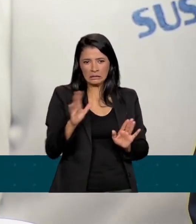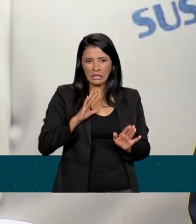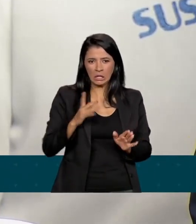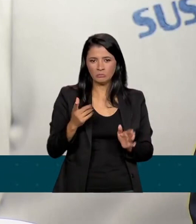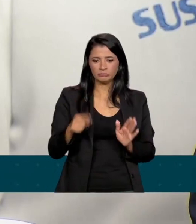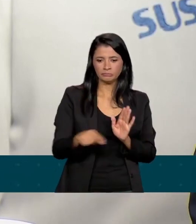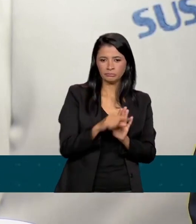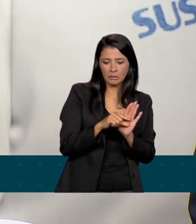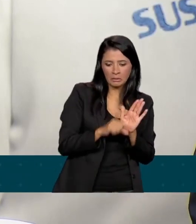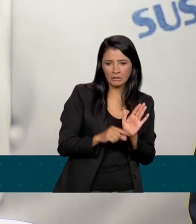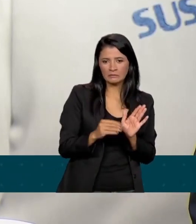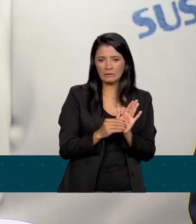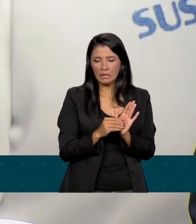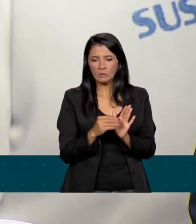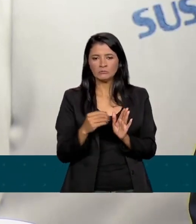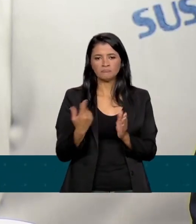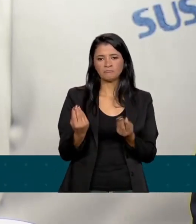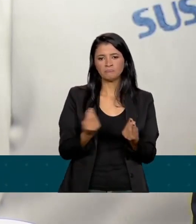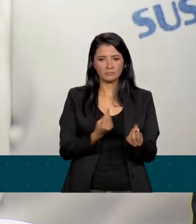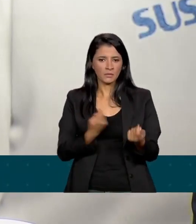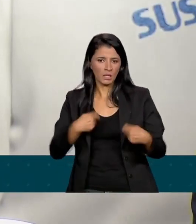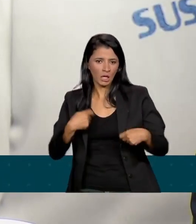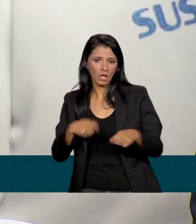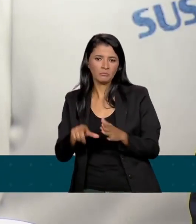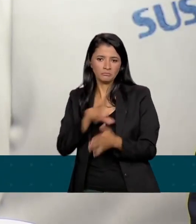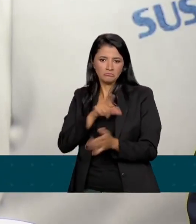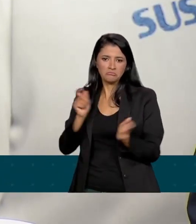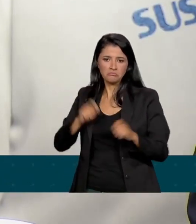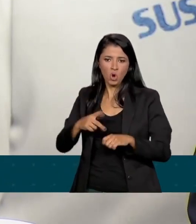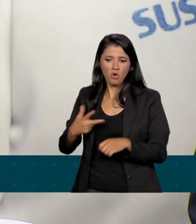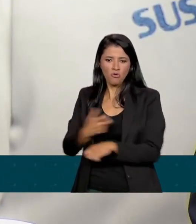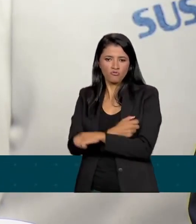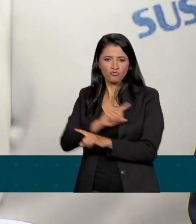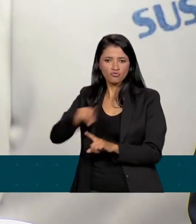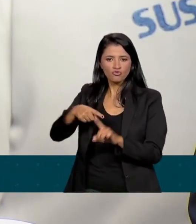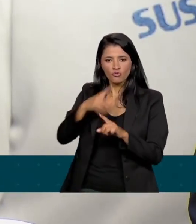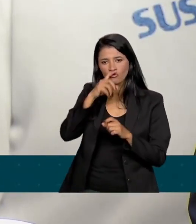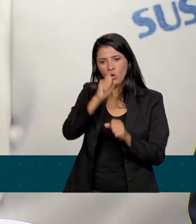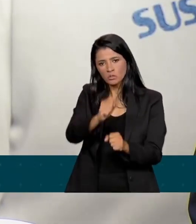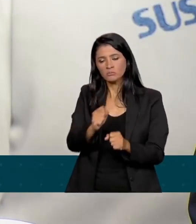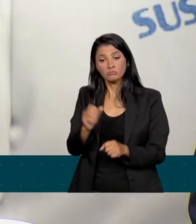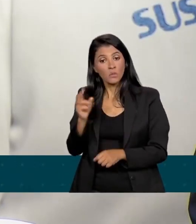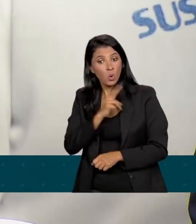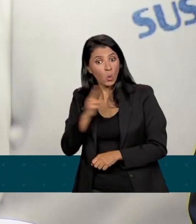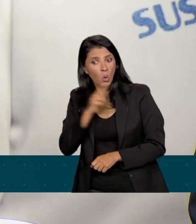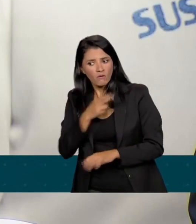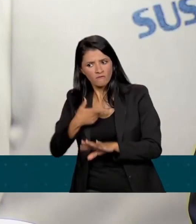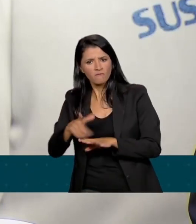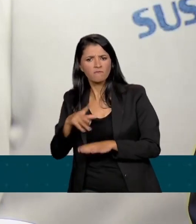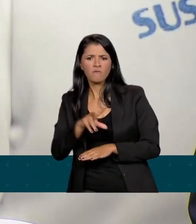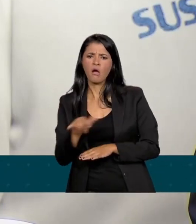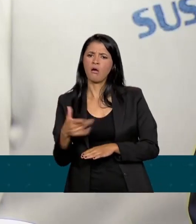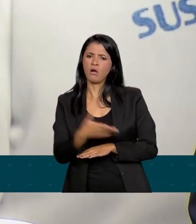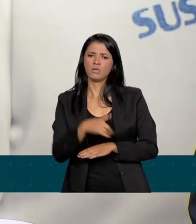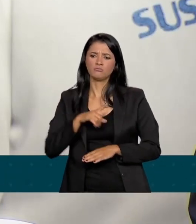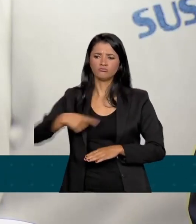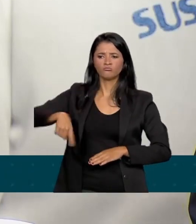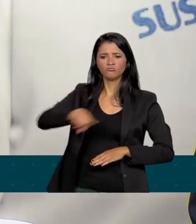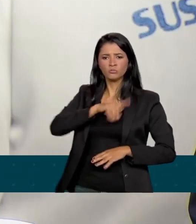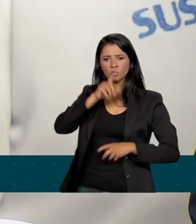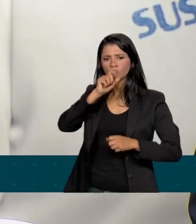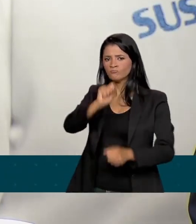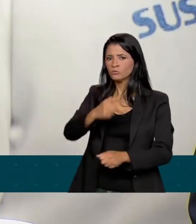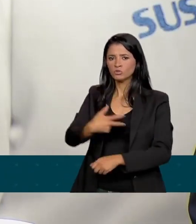esquema apontado que antecede o reforço, que o faça com urgência, que nós estamos fortalecendo toda